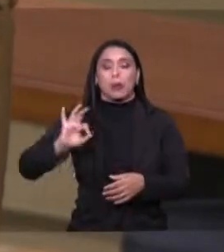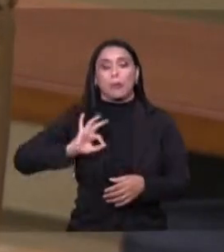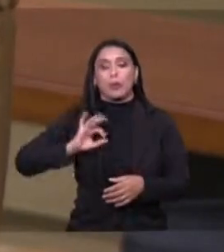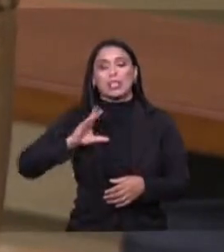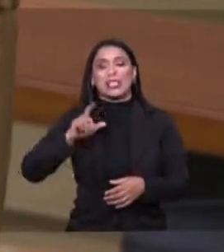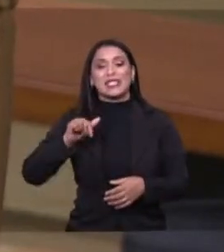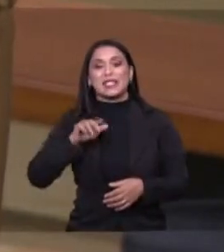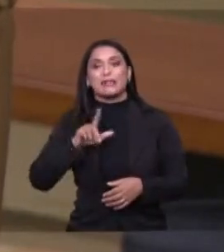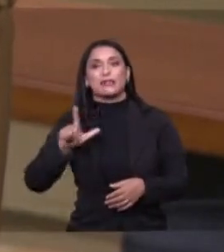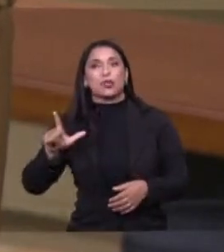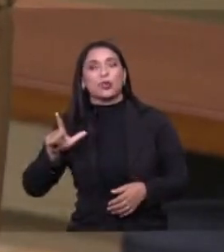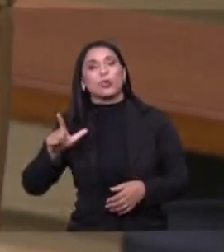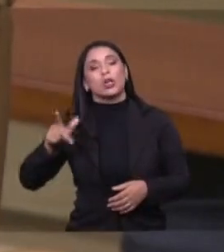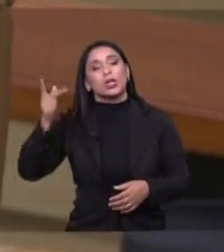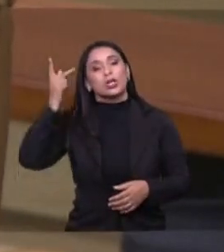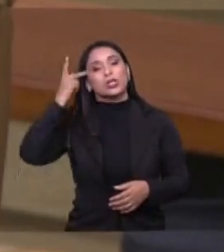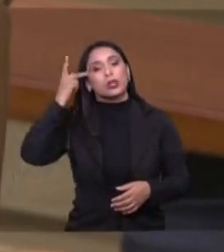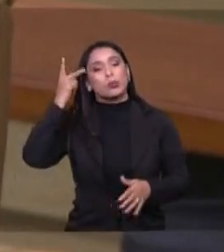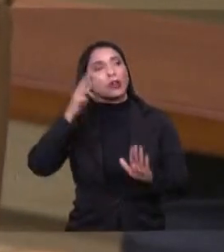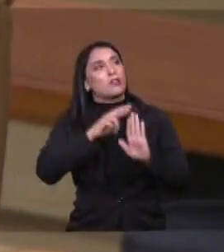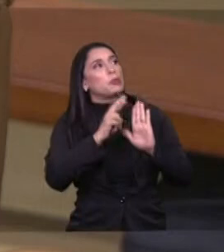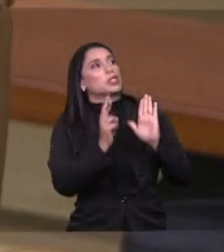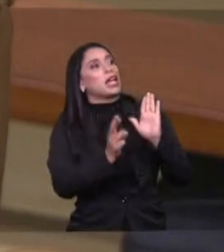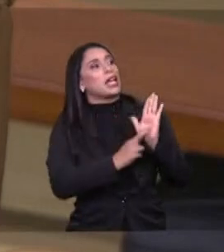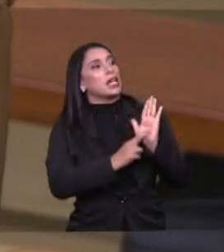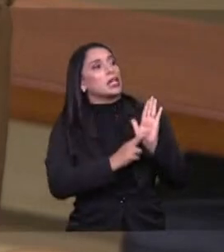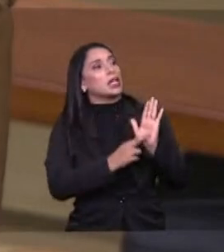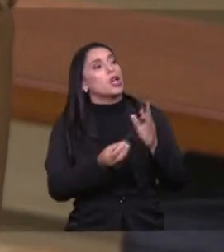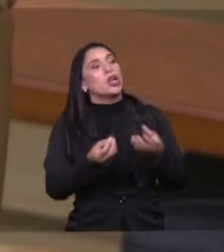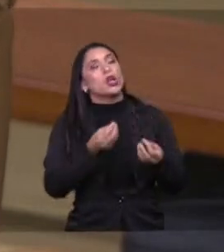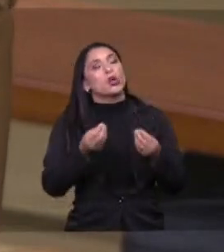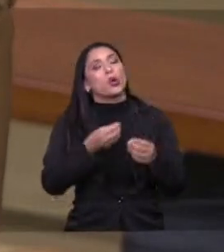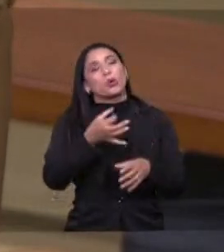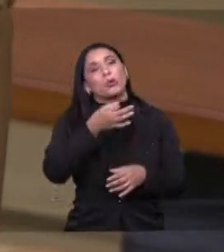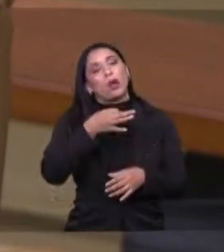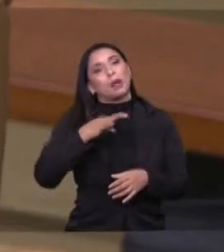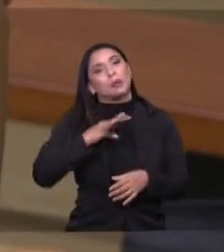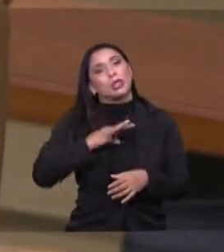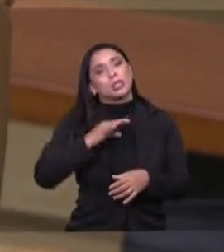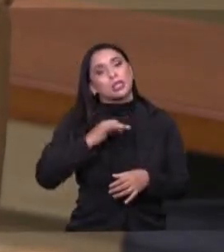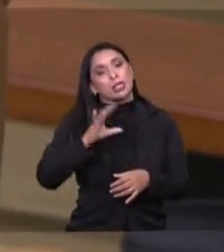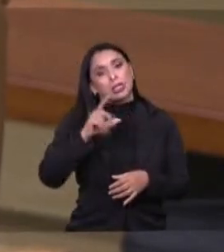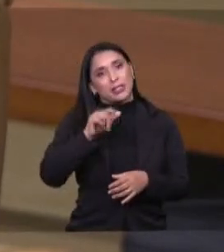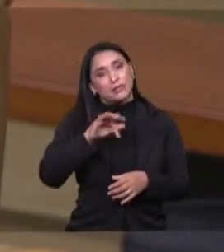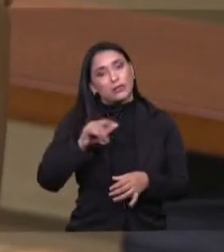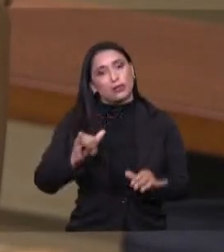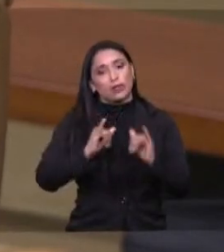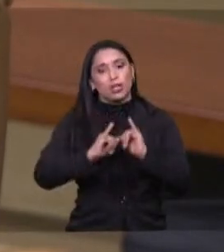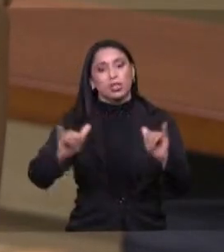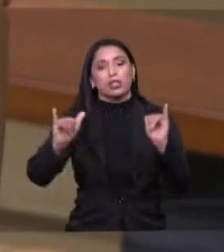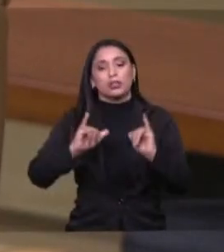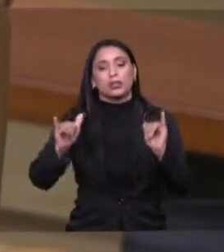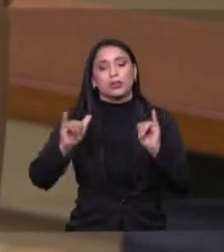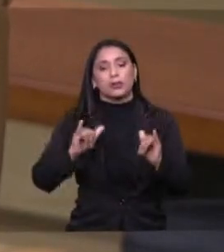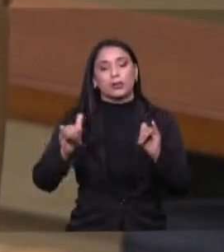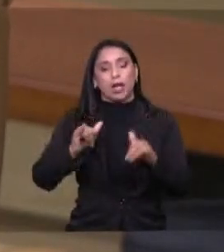a Polícia Civil de São Paulo vai regulamentar como a Polícia Civil vai divulgar a prisão. Um